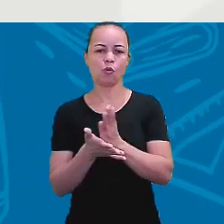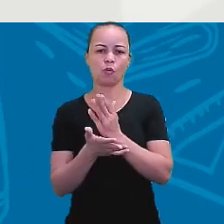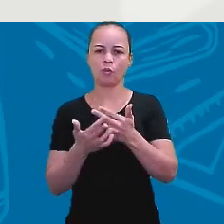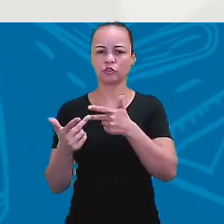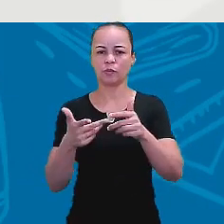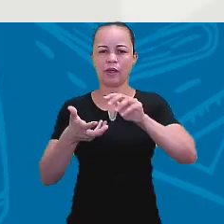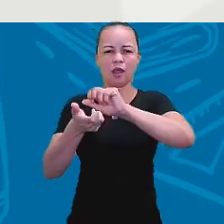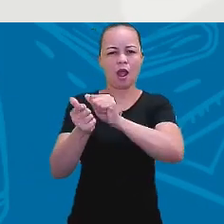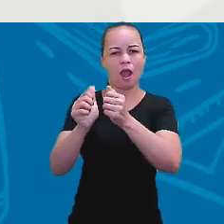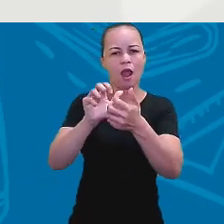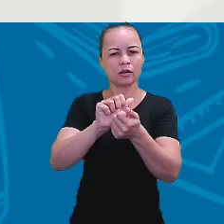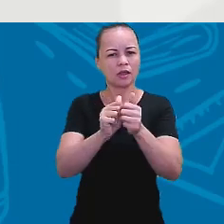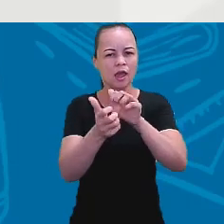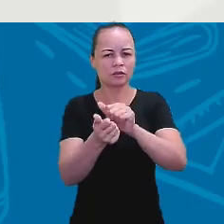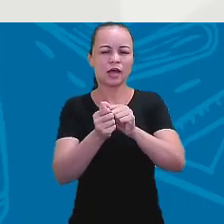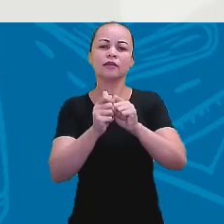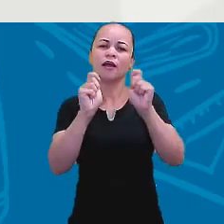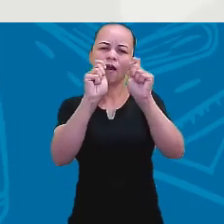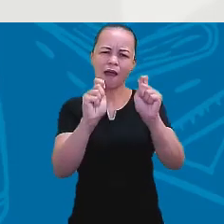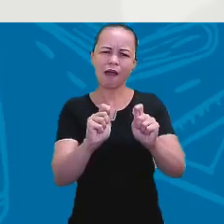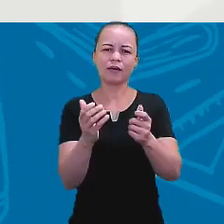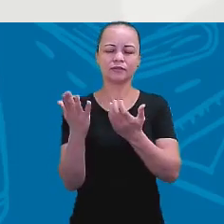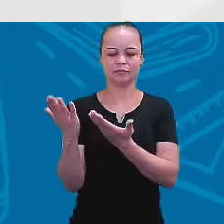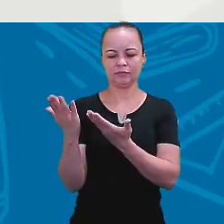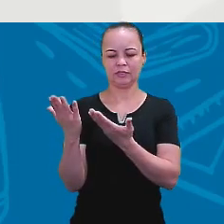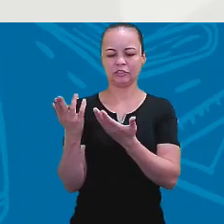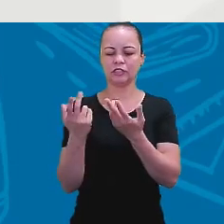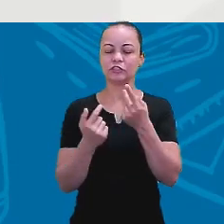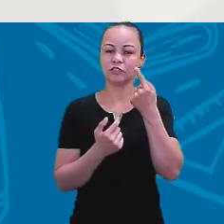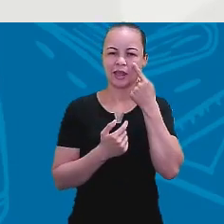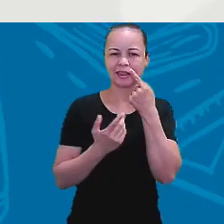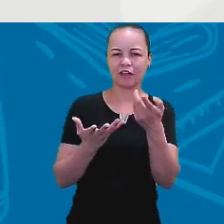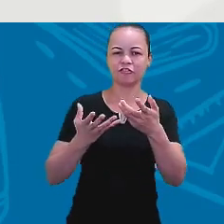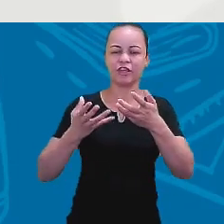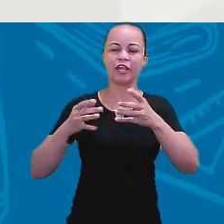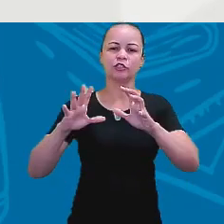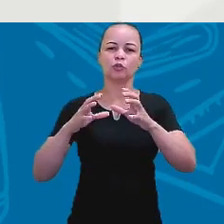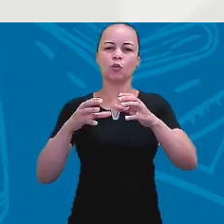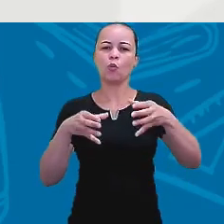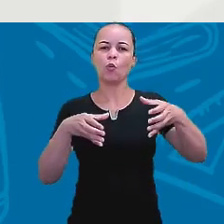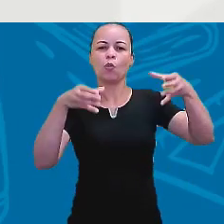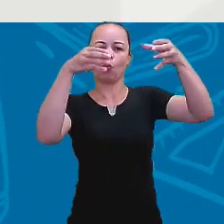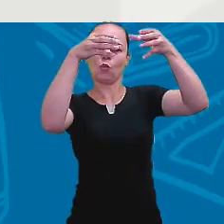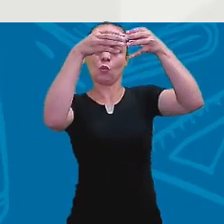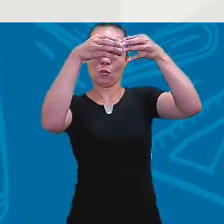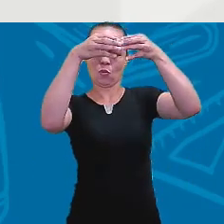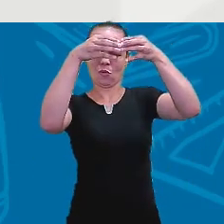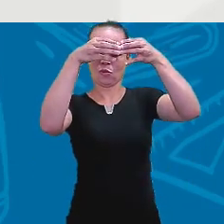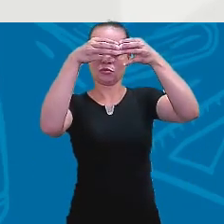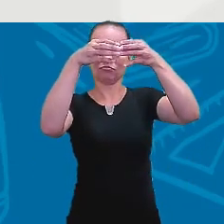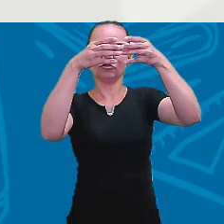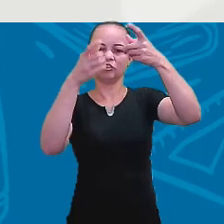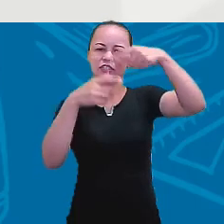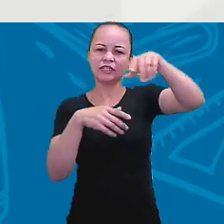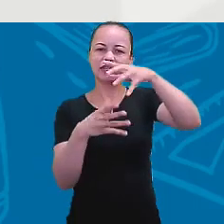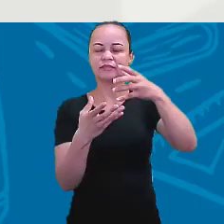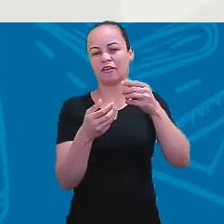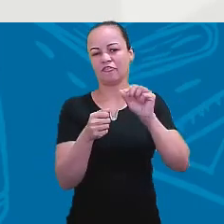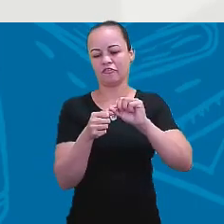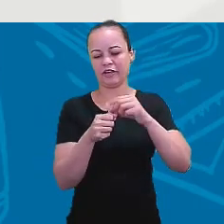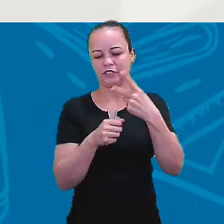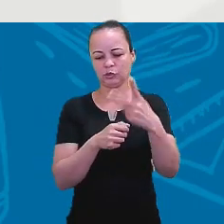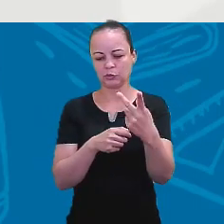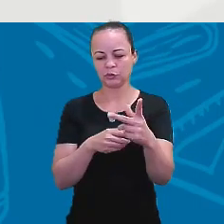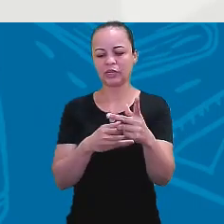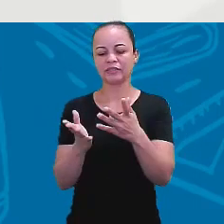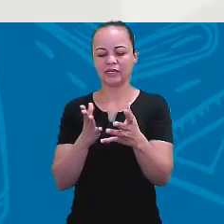artesanato, como a gente pode ver aí na imagem, né? Um grande lustre aí, que é feito a partir de material reciclado, né?